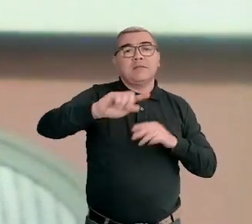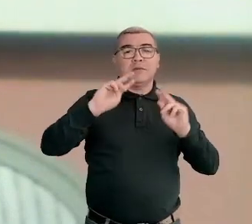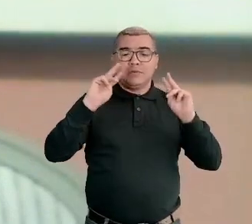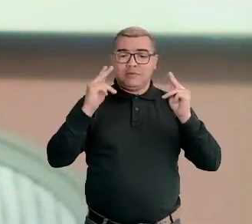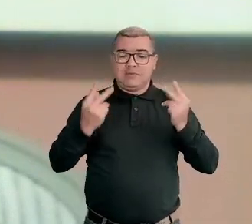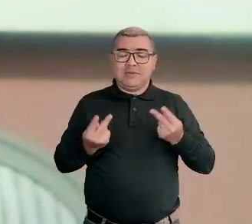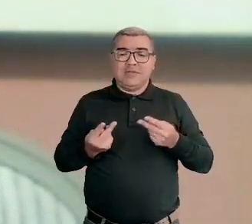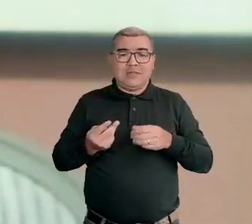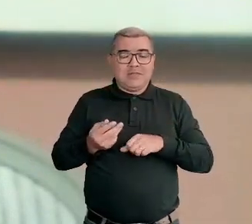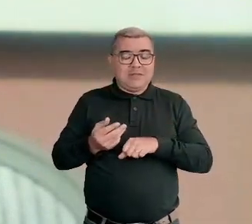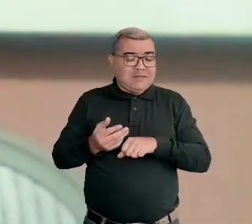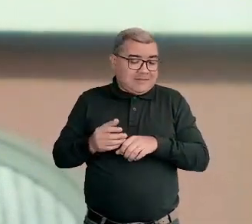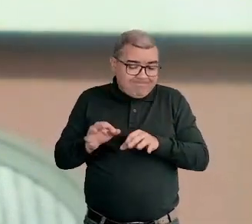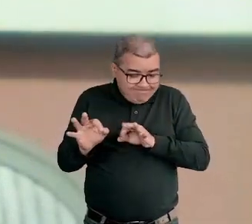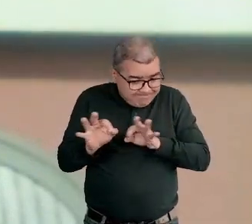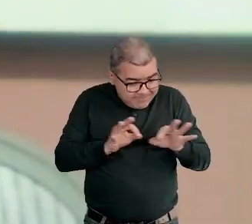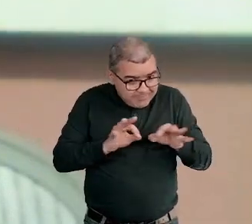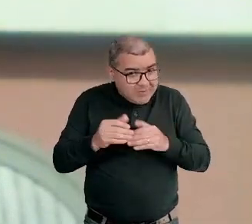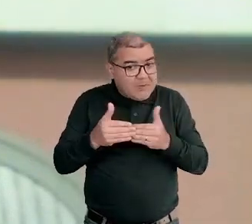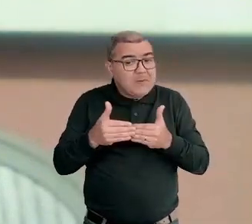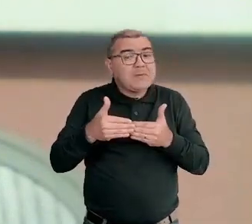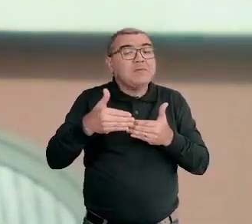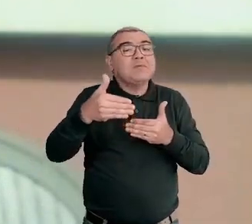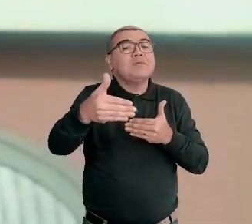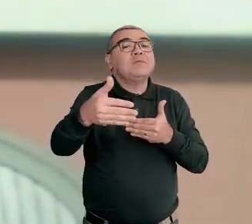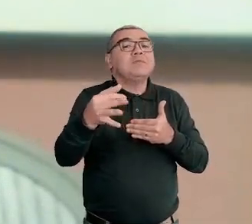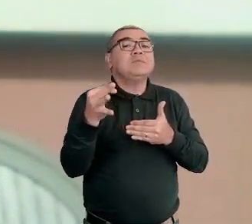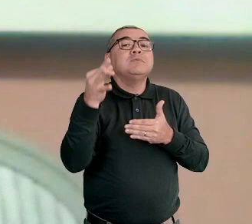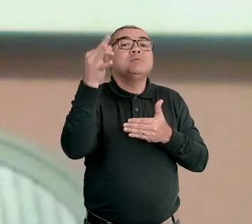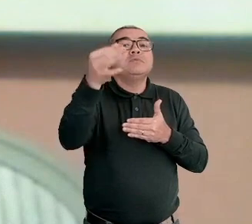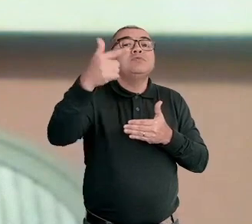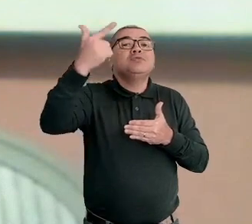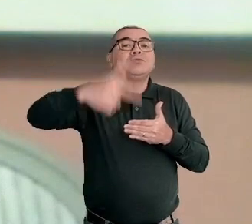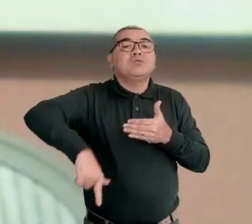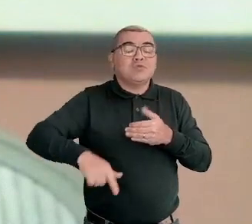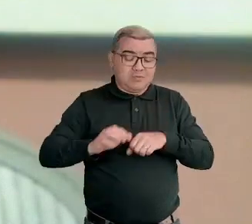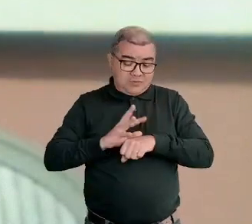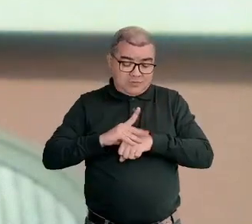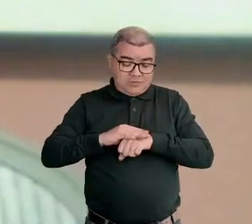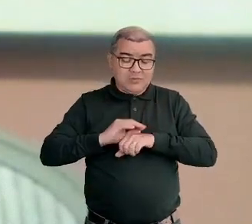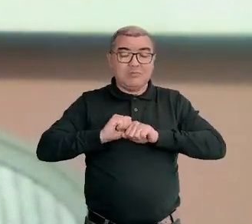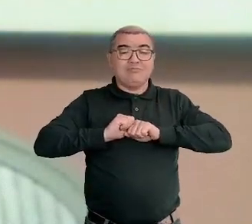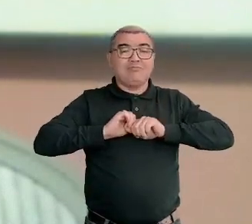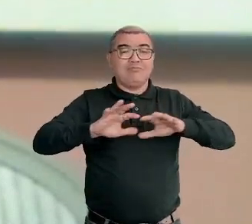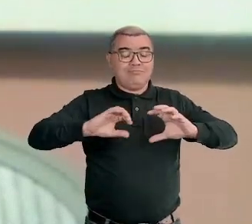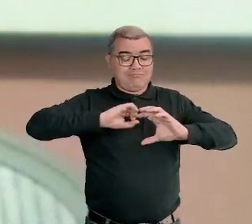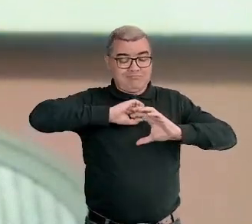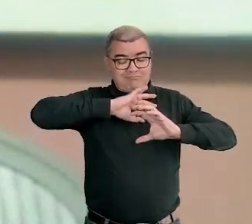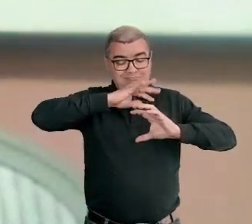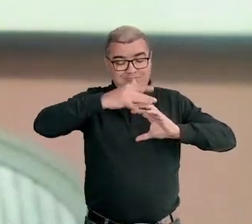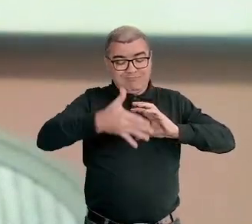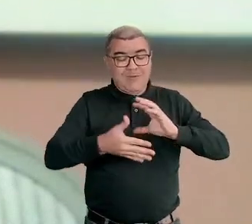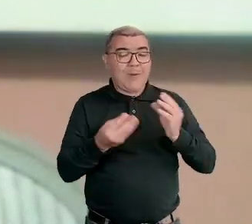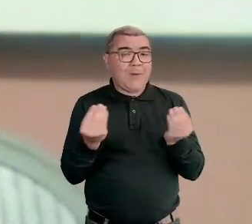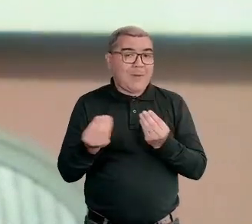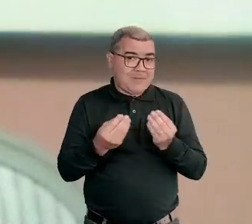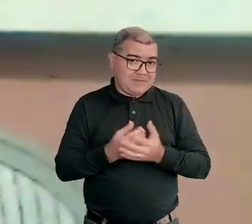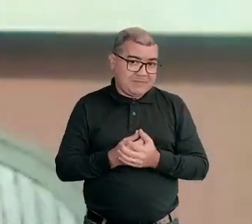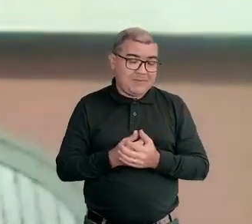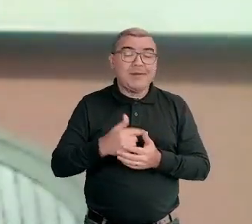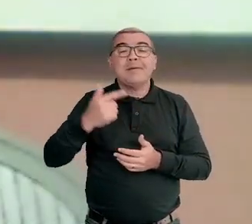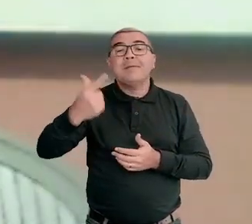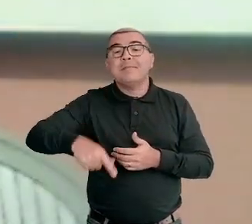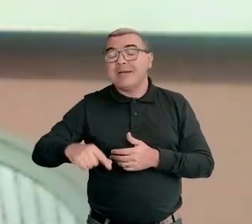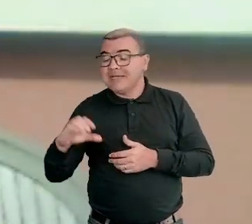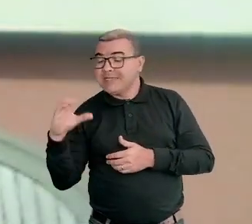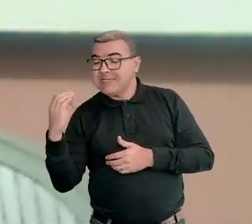vamos ter, né? E não podemos precisar. A ciência, eu não tenho dúvida, Arnaldo, ela vai dar um salto. Vai.